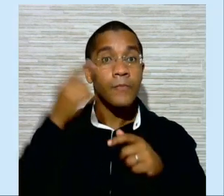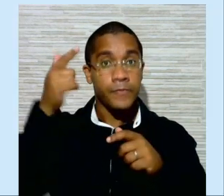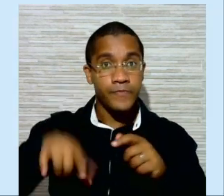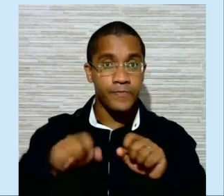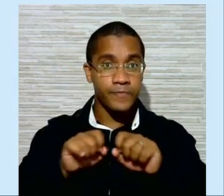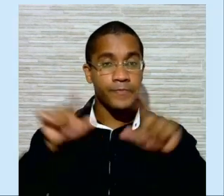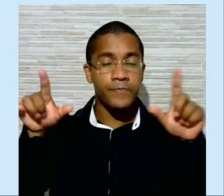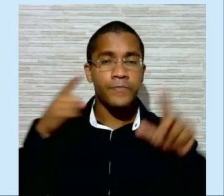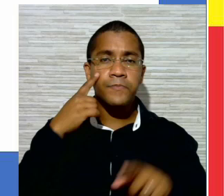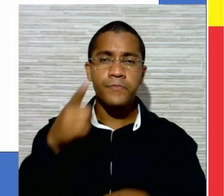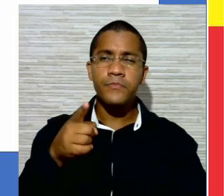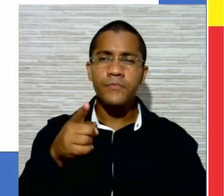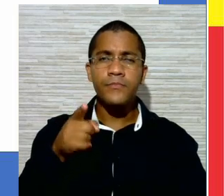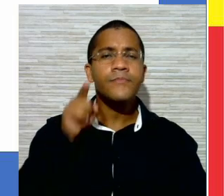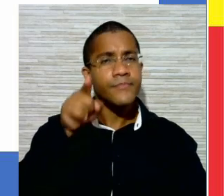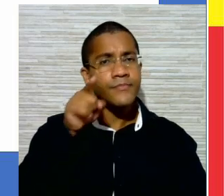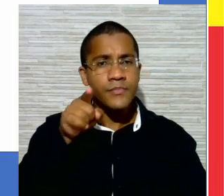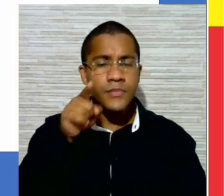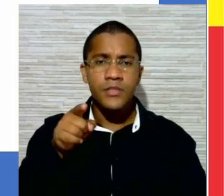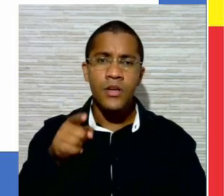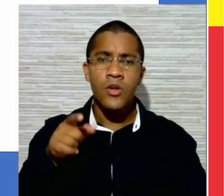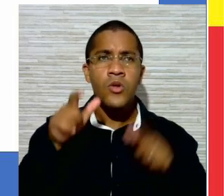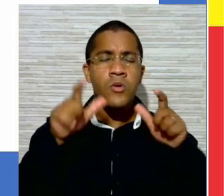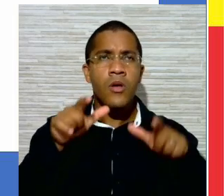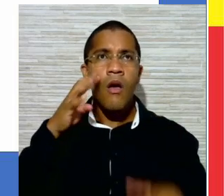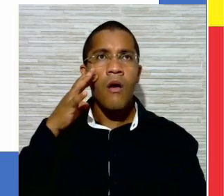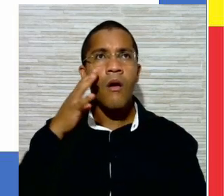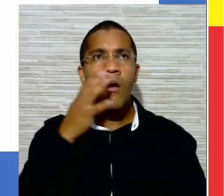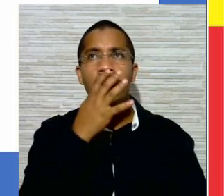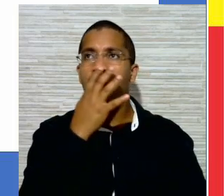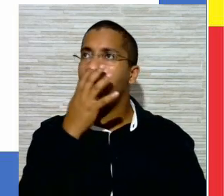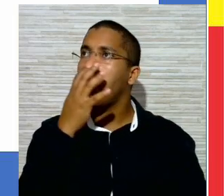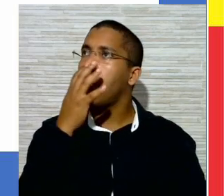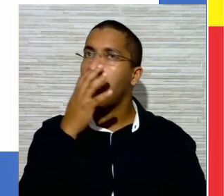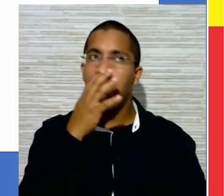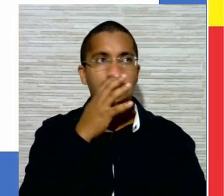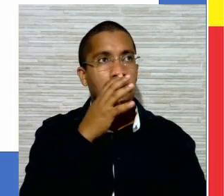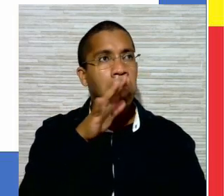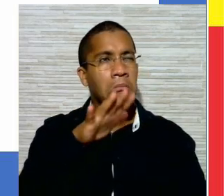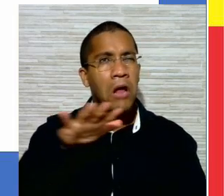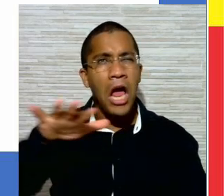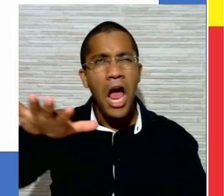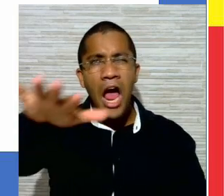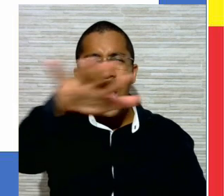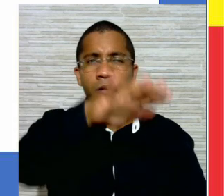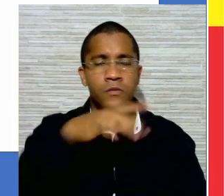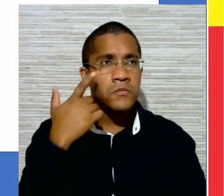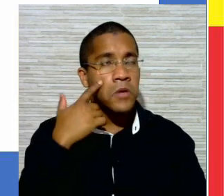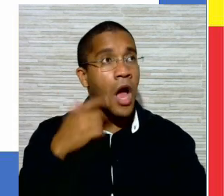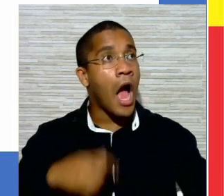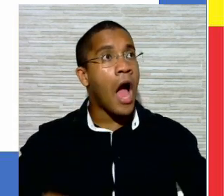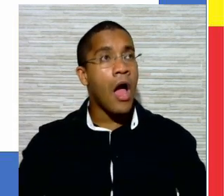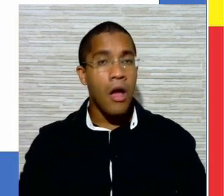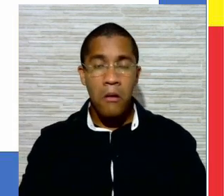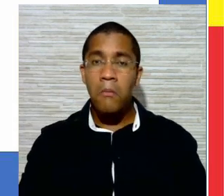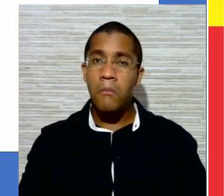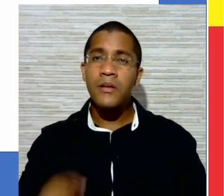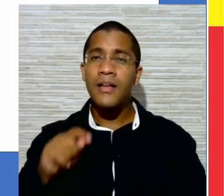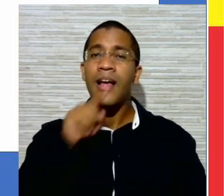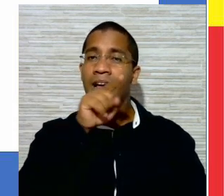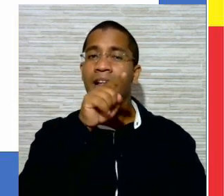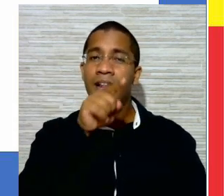na tela mais uma vez. A gente também tem as paisagens, né? Então, você observa aí uma riqueza natural de paisagem. Isso